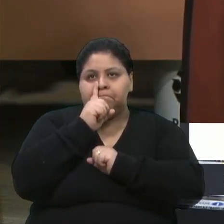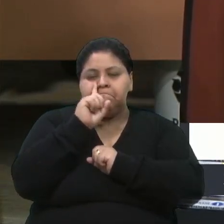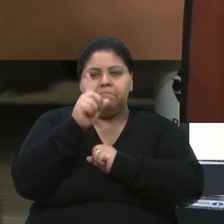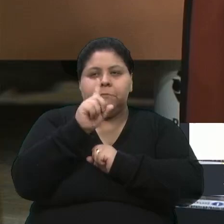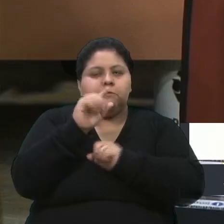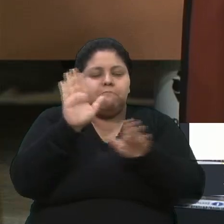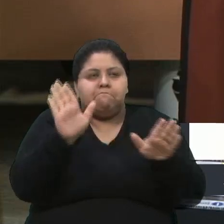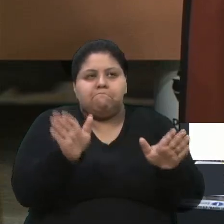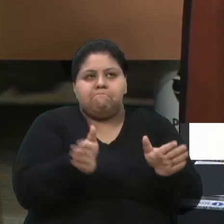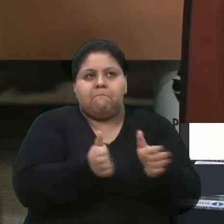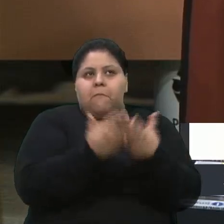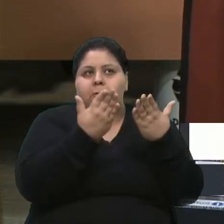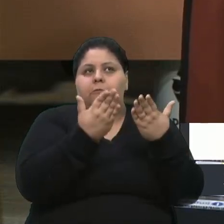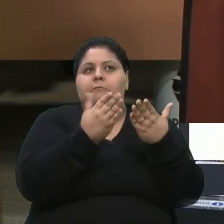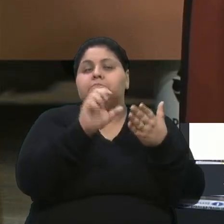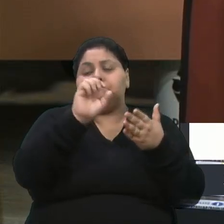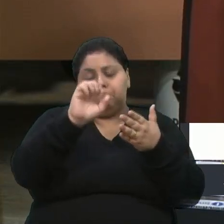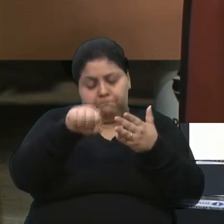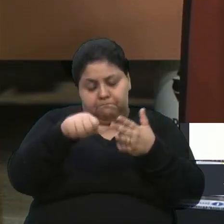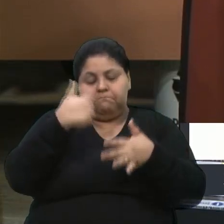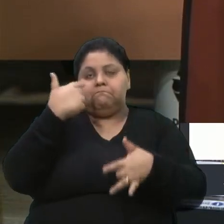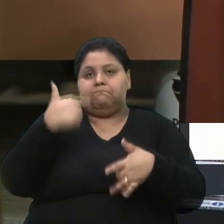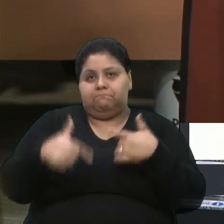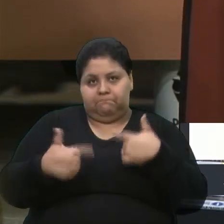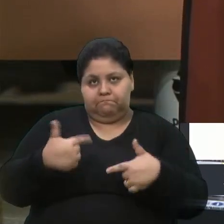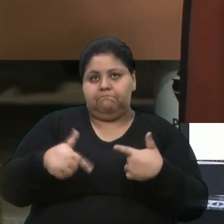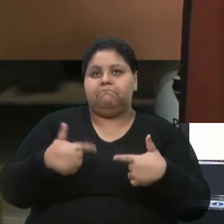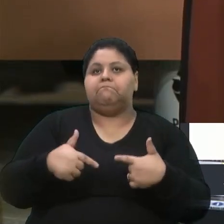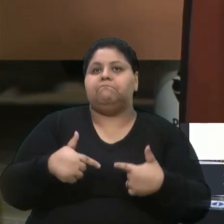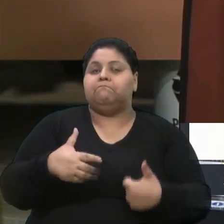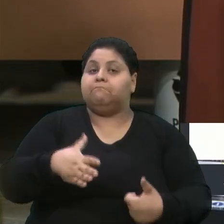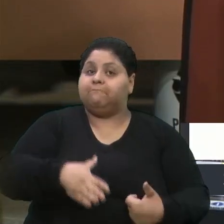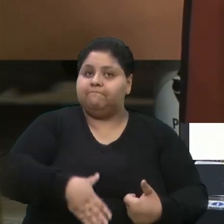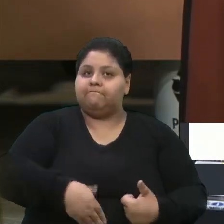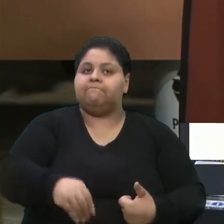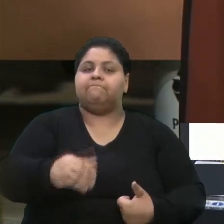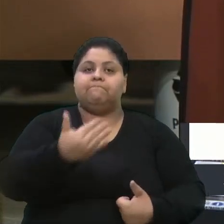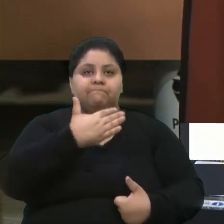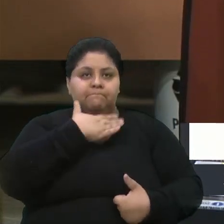pobres, eles são trabalhadores. O filho morreu,